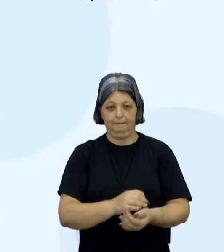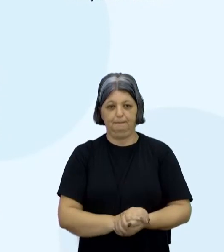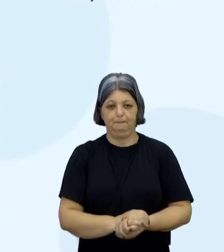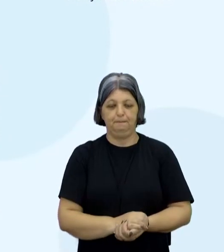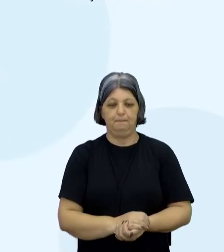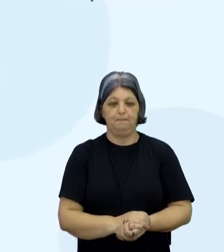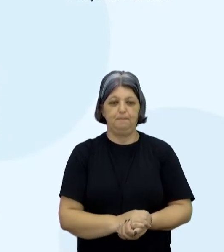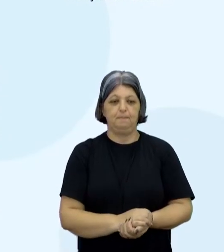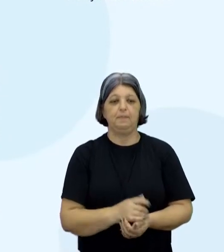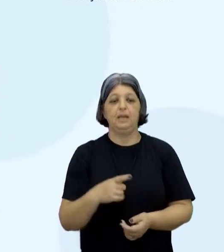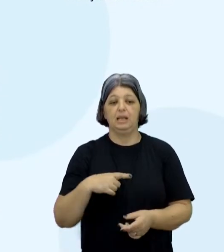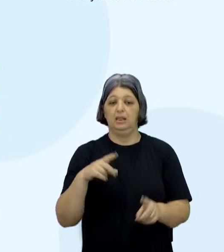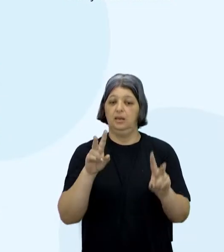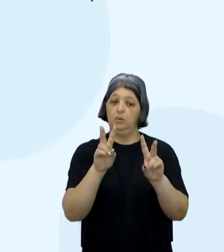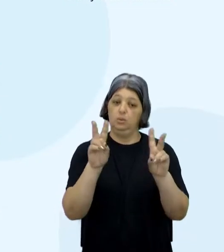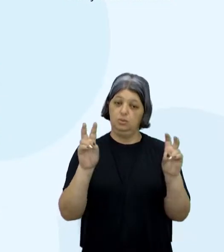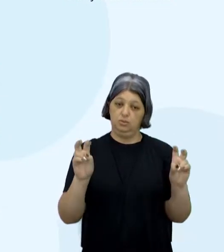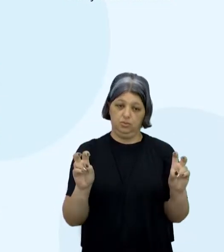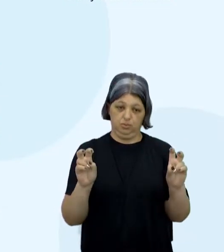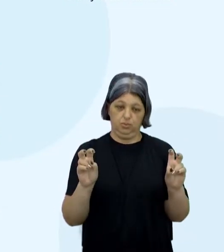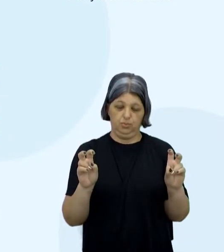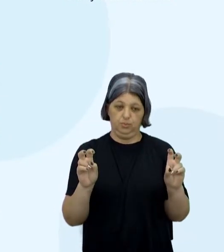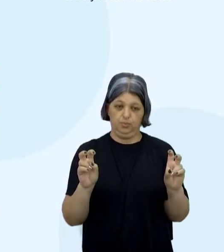aqui um título, né?